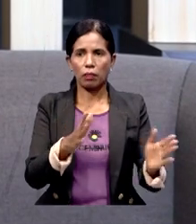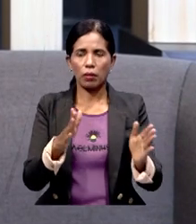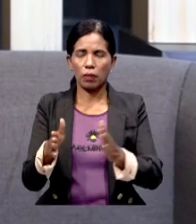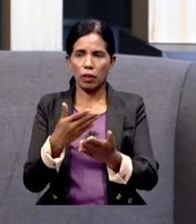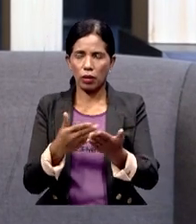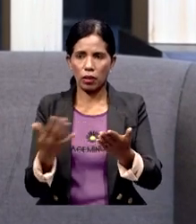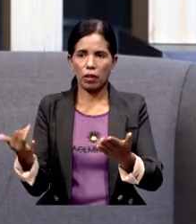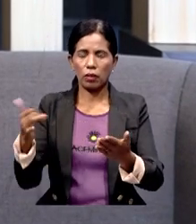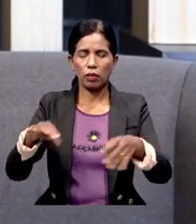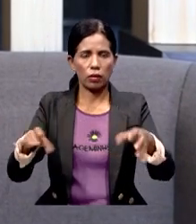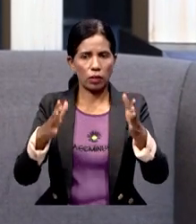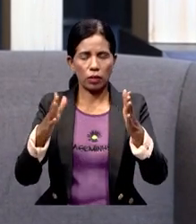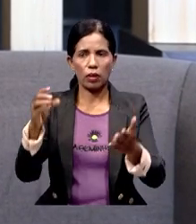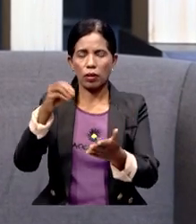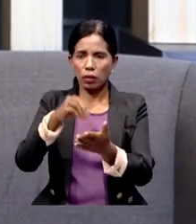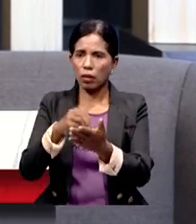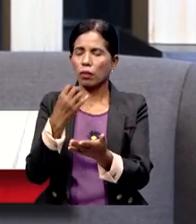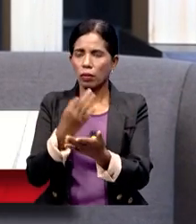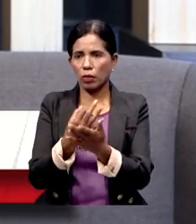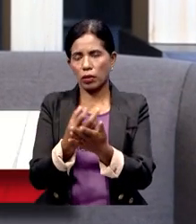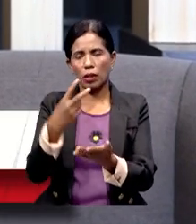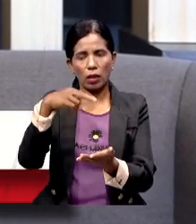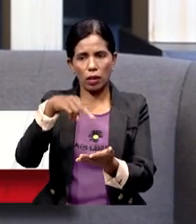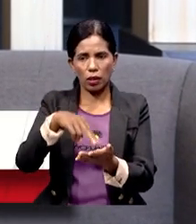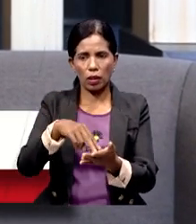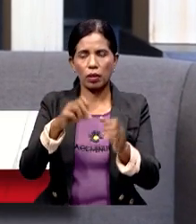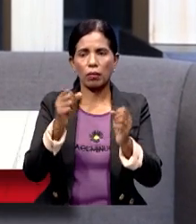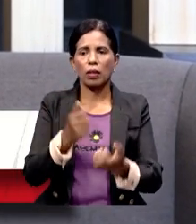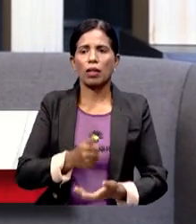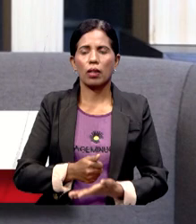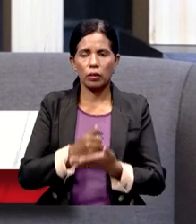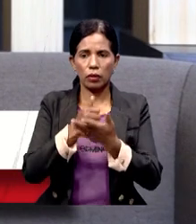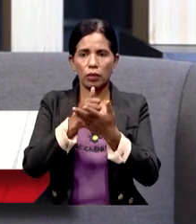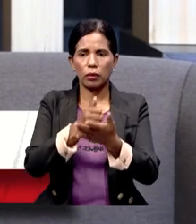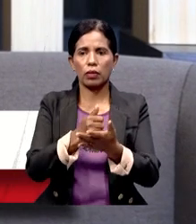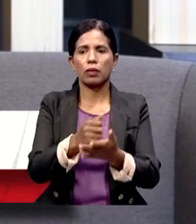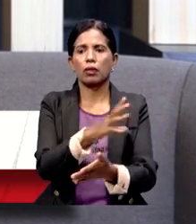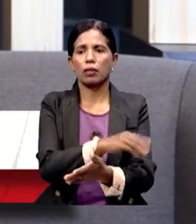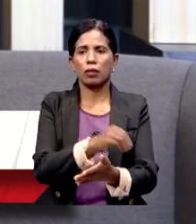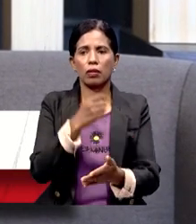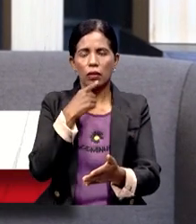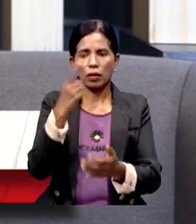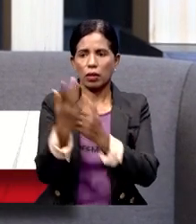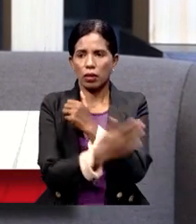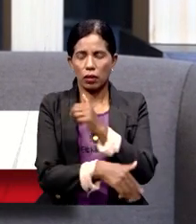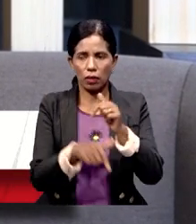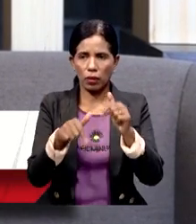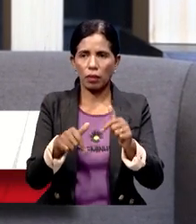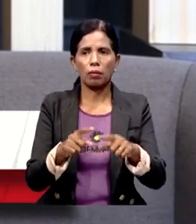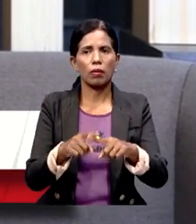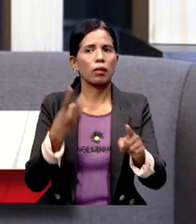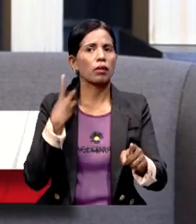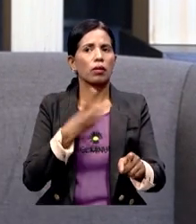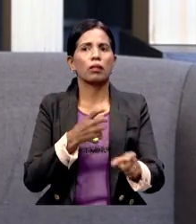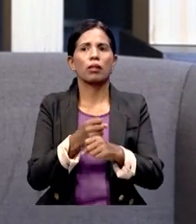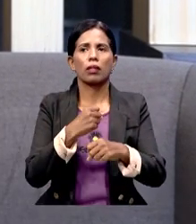facilidade, recursos humanos, tal, ossam, para a facilidade, onde bele atende e tem mora Sira e a Railaran. Mas nem está level